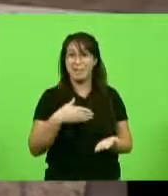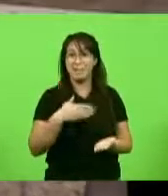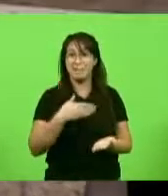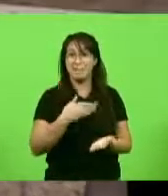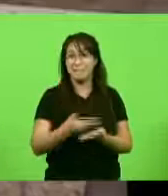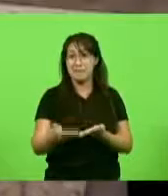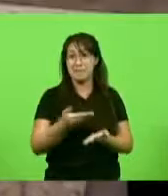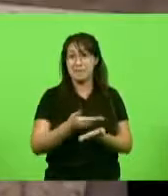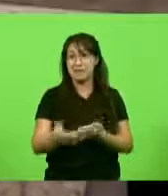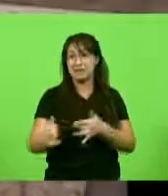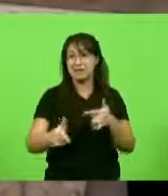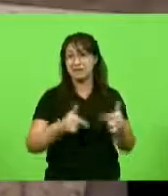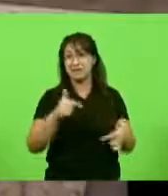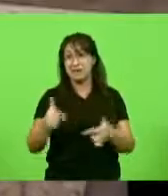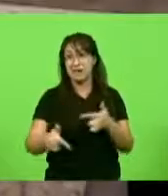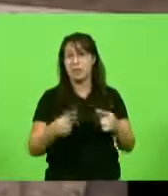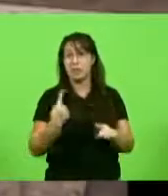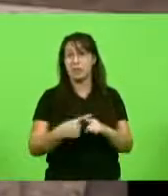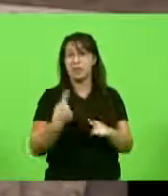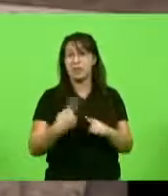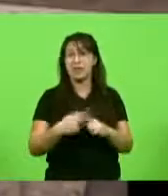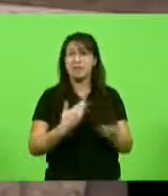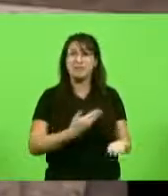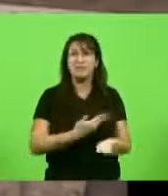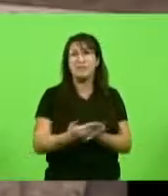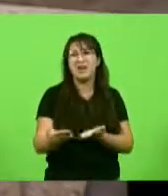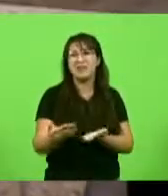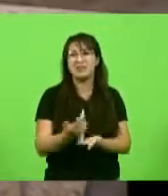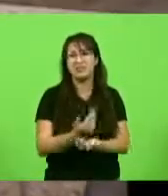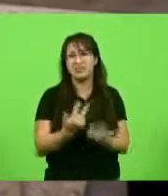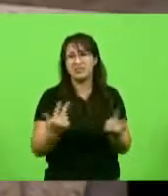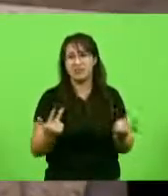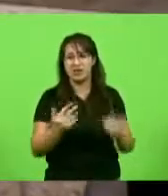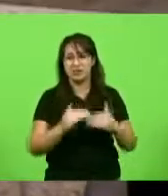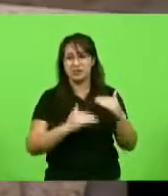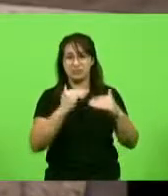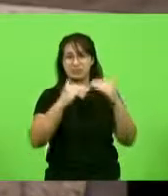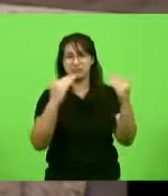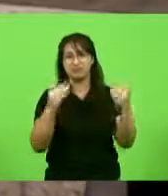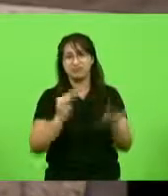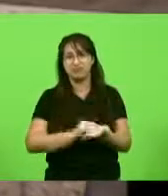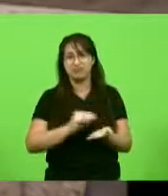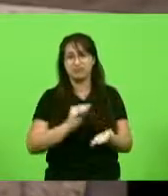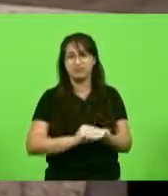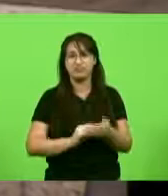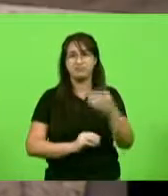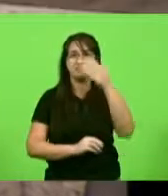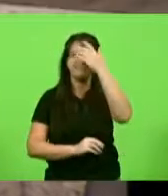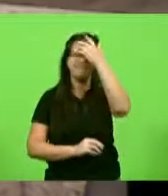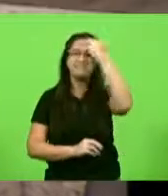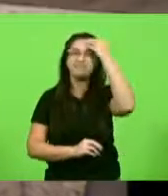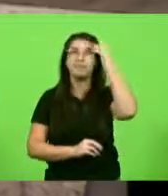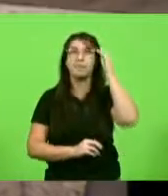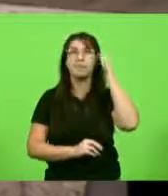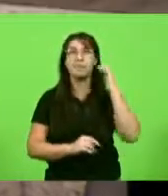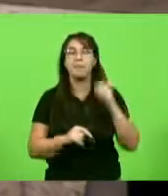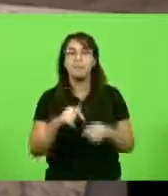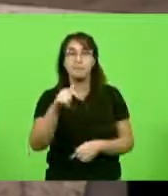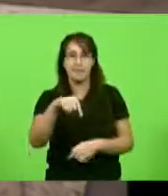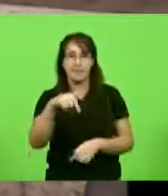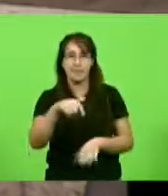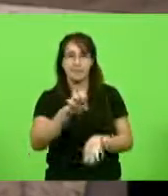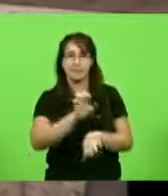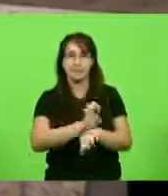vamos perder a competitividade e a condição de continuar crescendo. Como o Estado não fez até